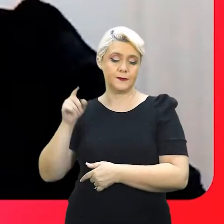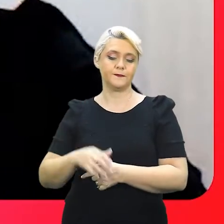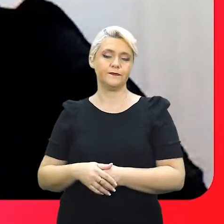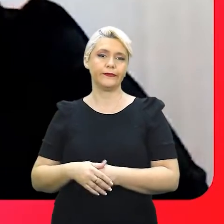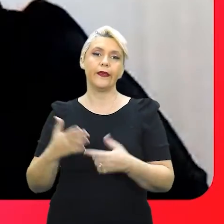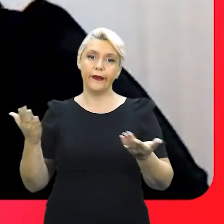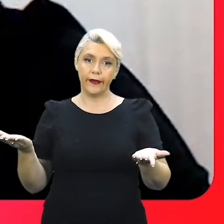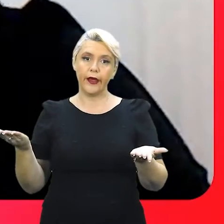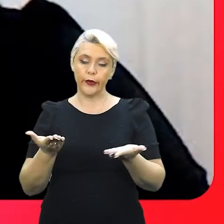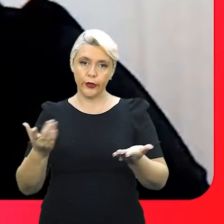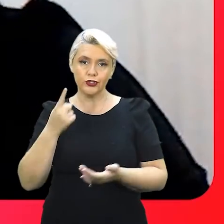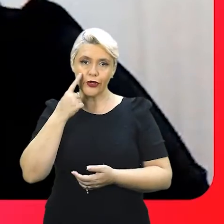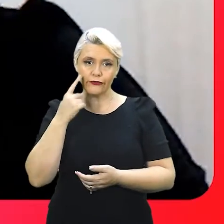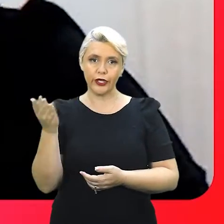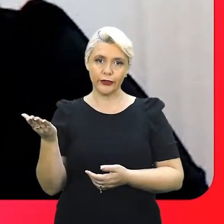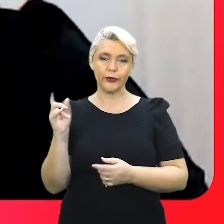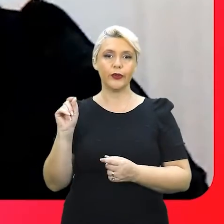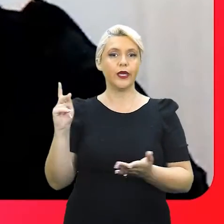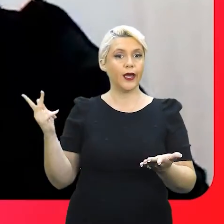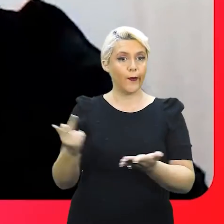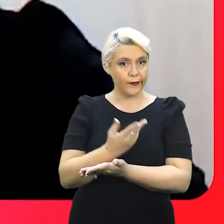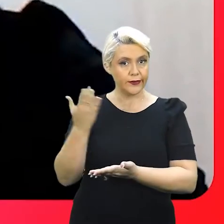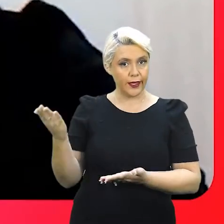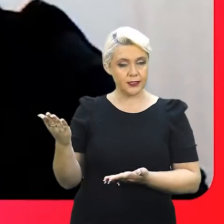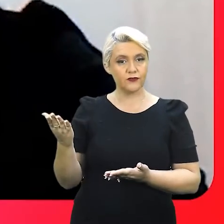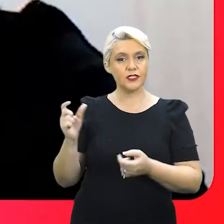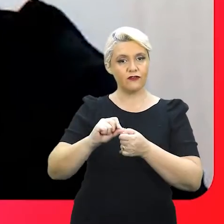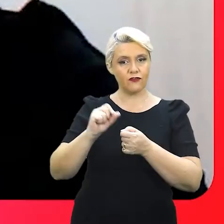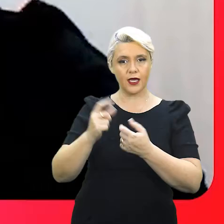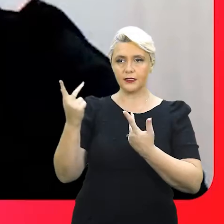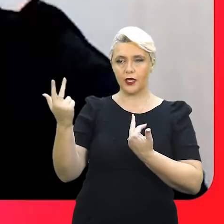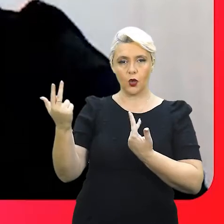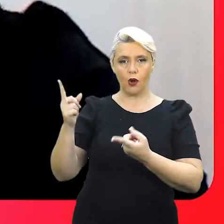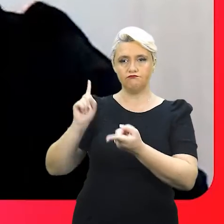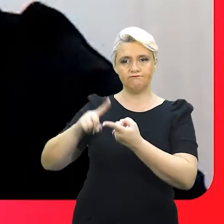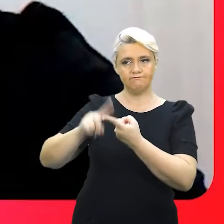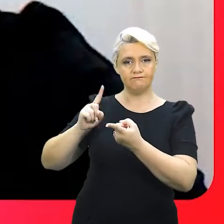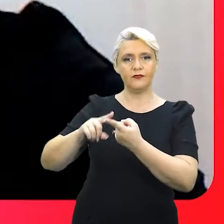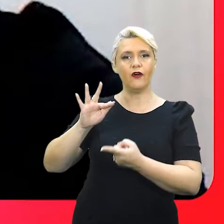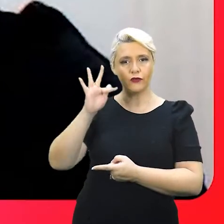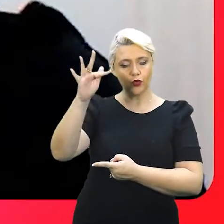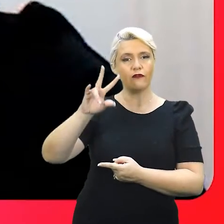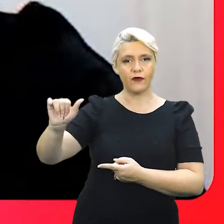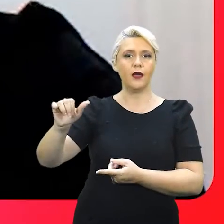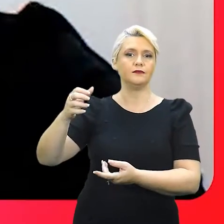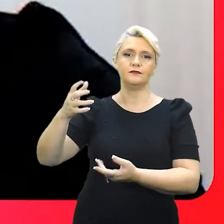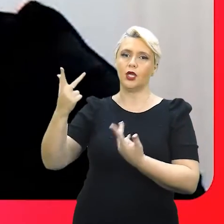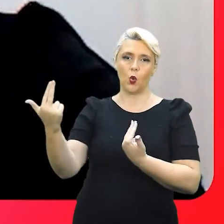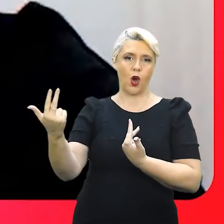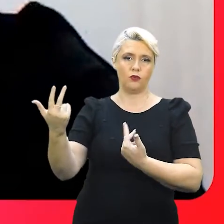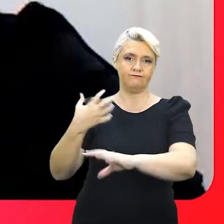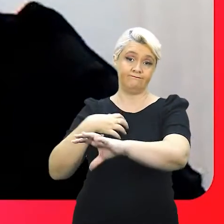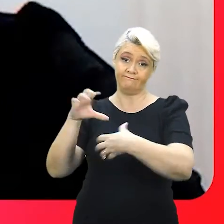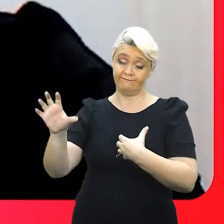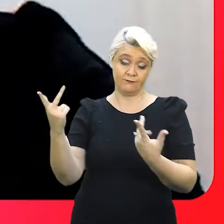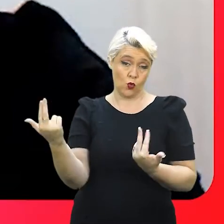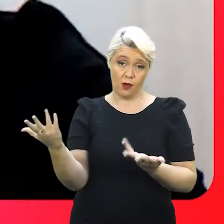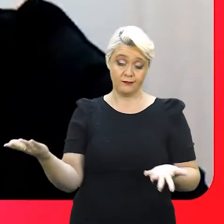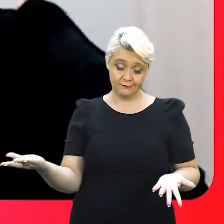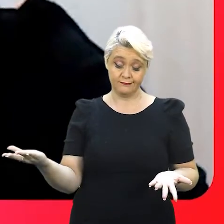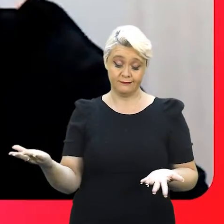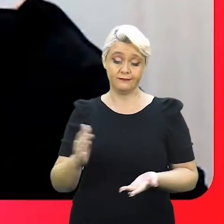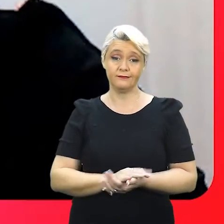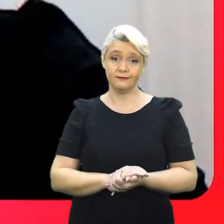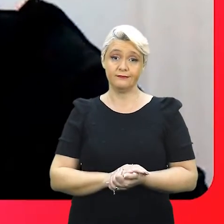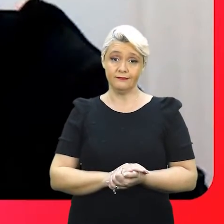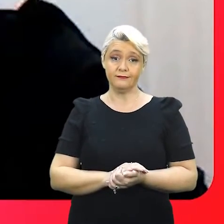hoje está vendo que o que você faz aqui, você vai ter uma resposta lá na frente. Você paga aqui mesmo, né?